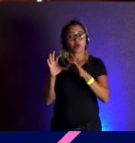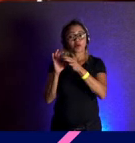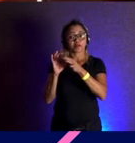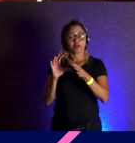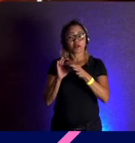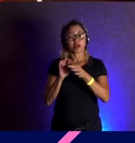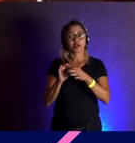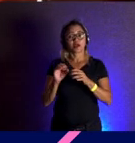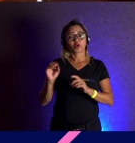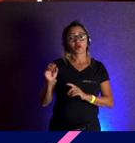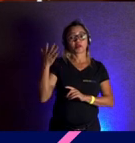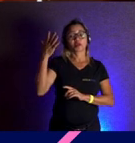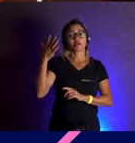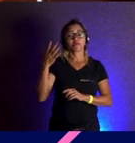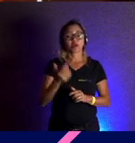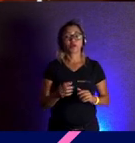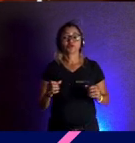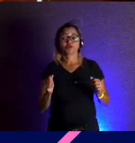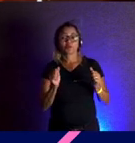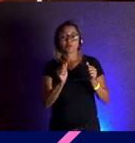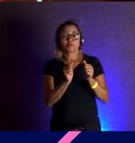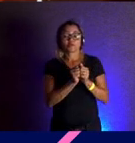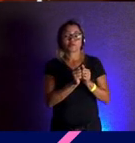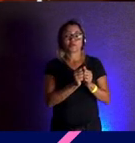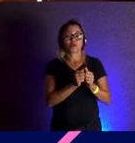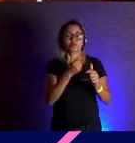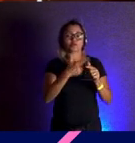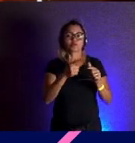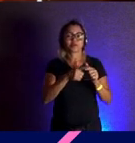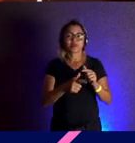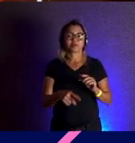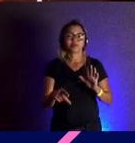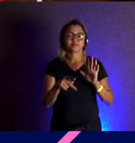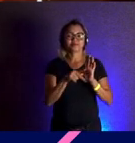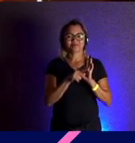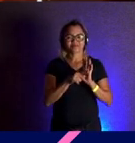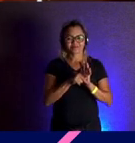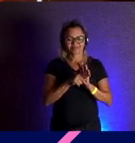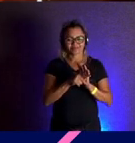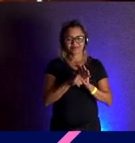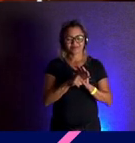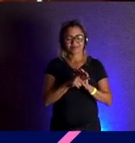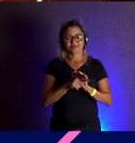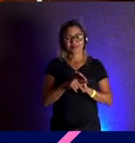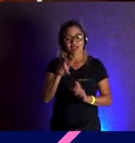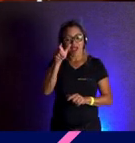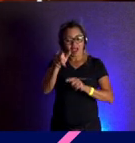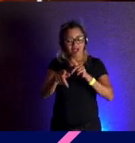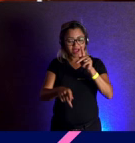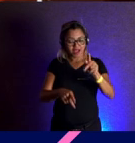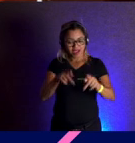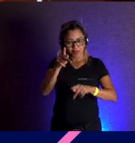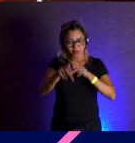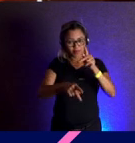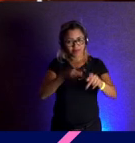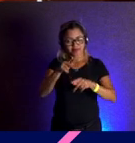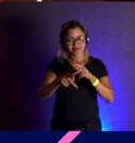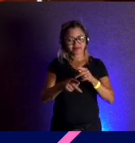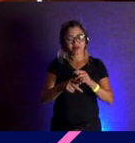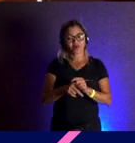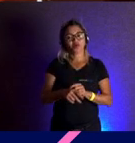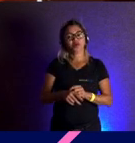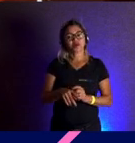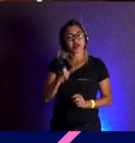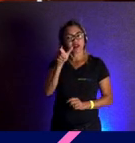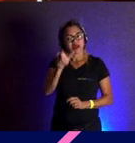los problemas locales. Sí. Al final, la gente actúa sobre las cosas que le importan. ¿Y